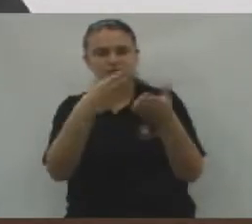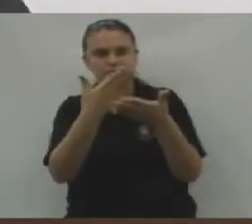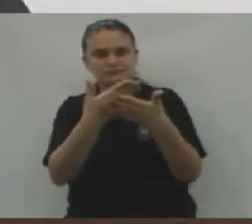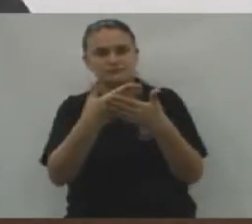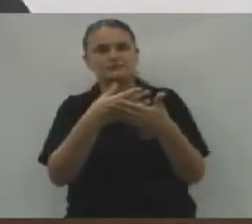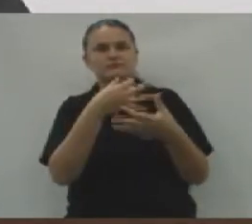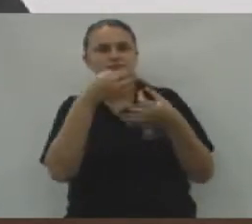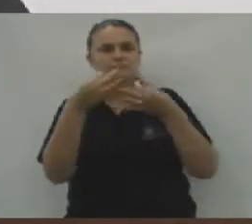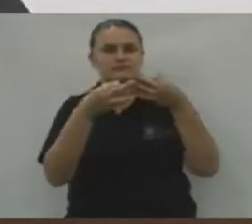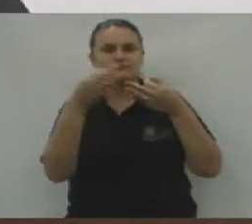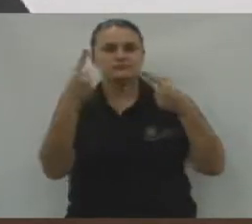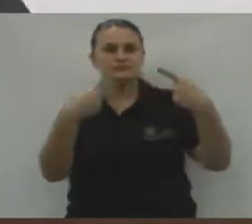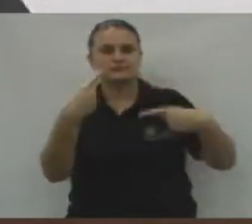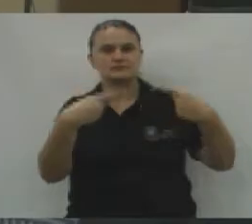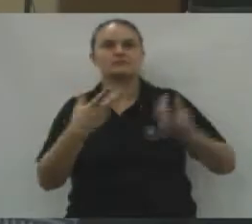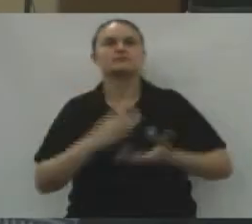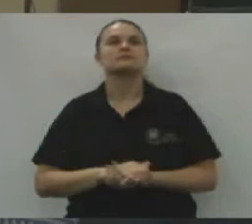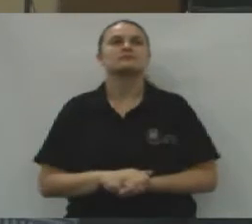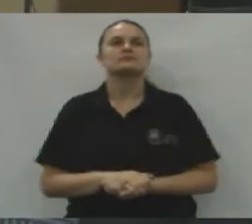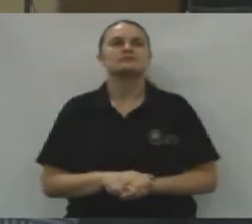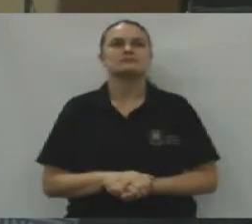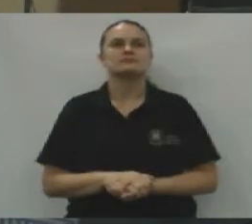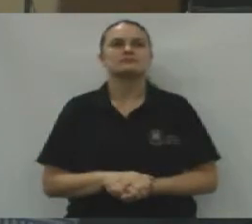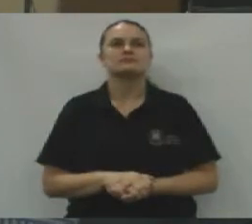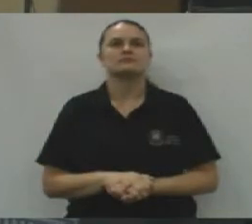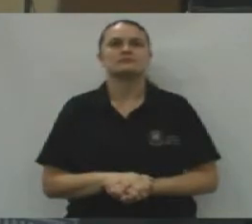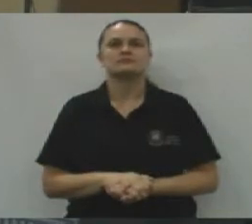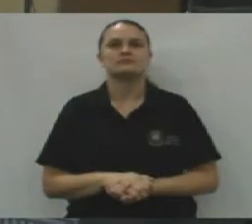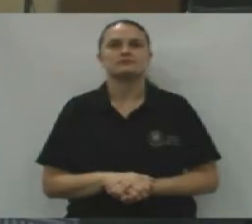os devidos pareceres.